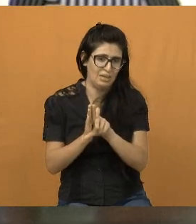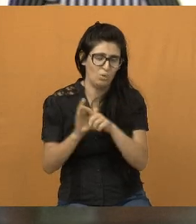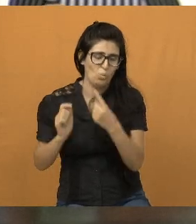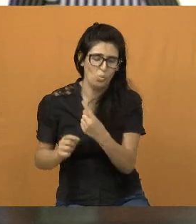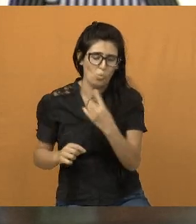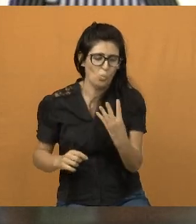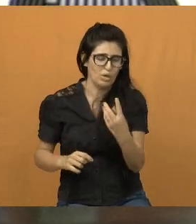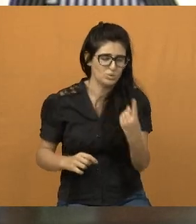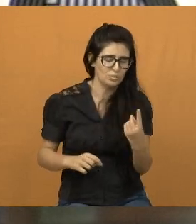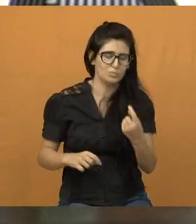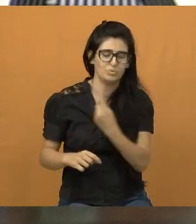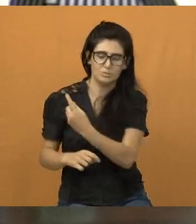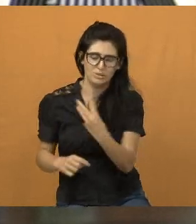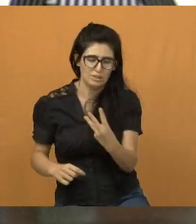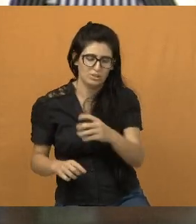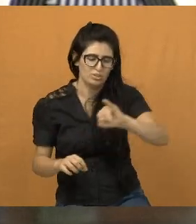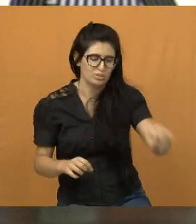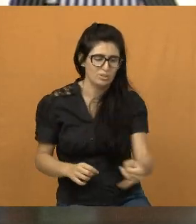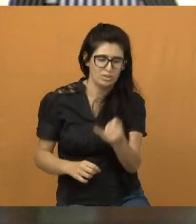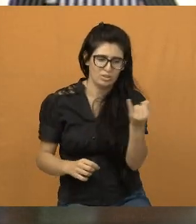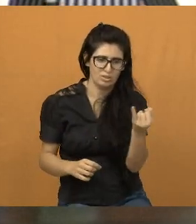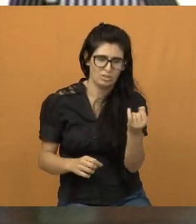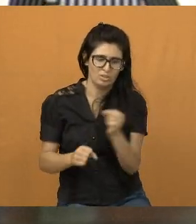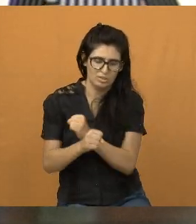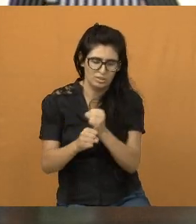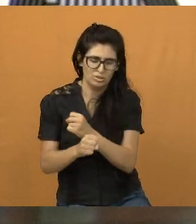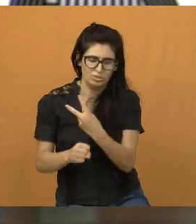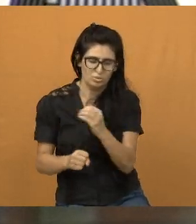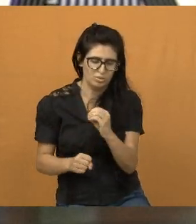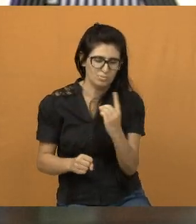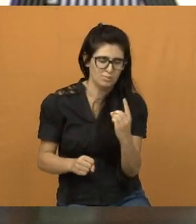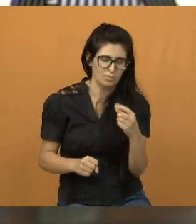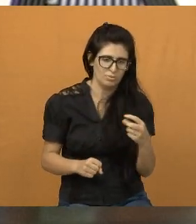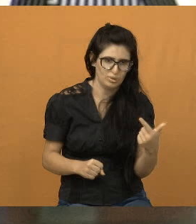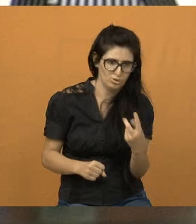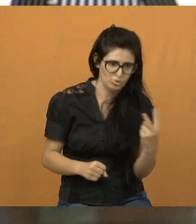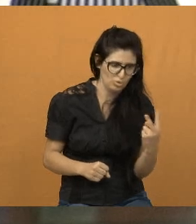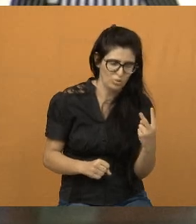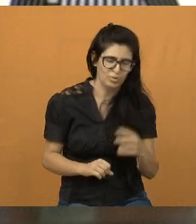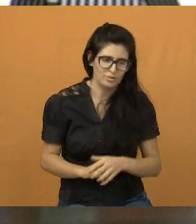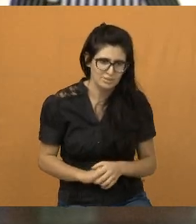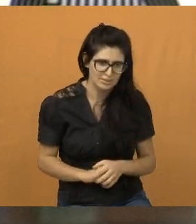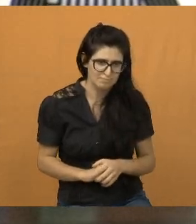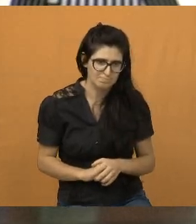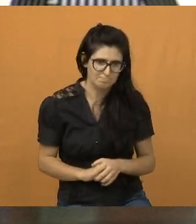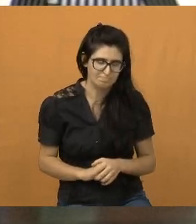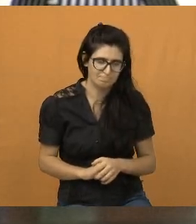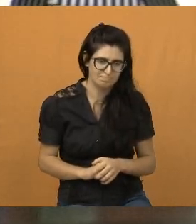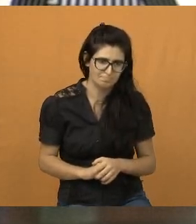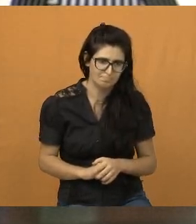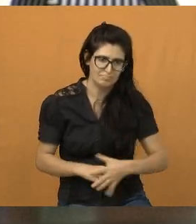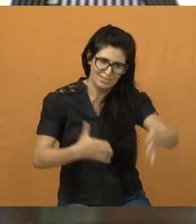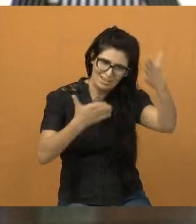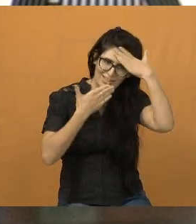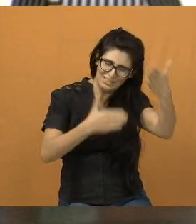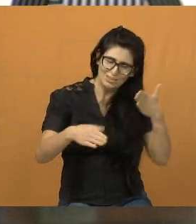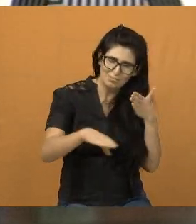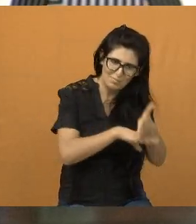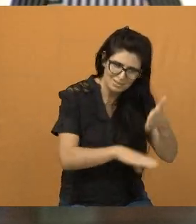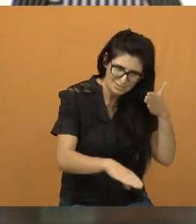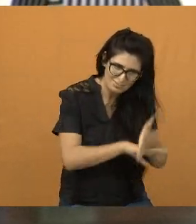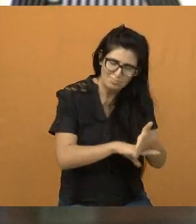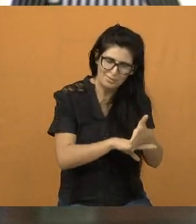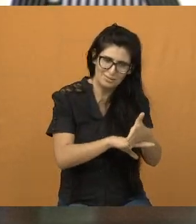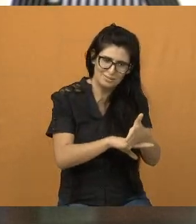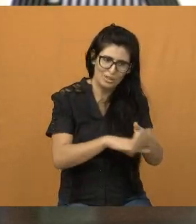141, de 13 de janeiro de 2012. Então, a gente agradece a participação de